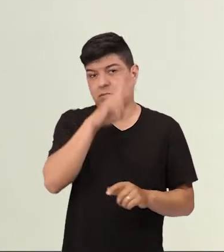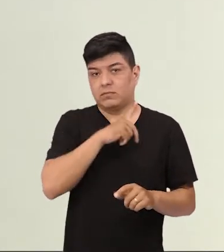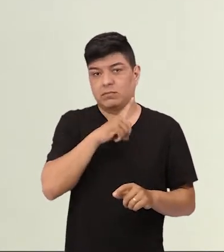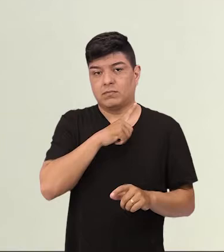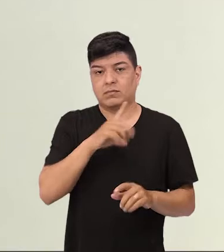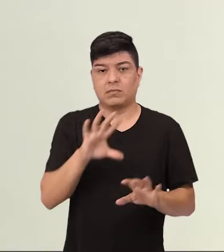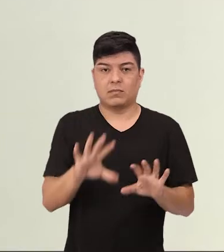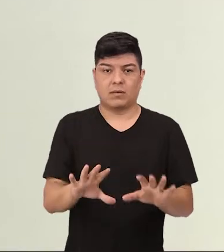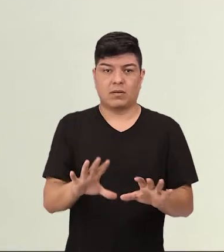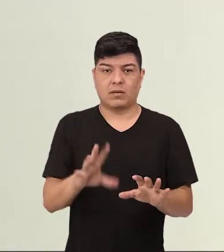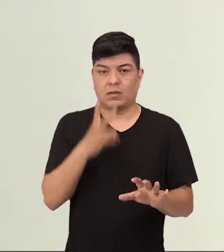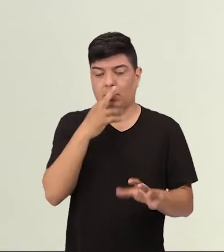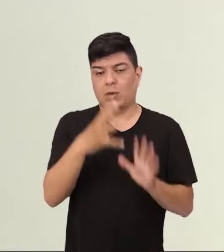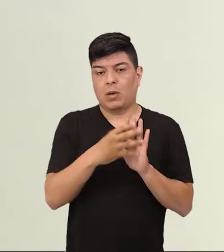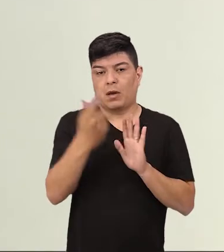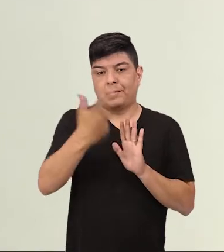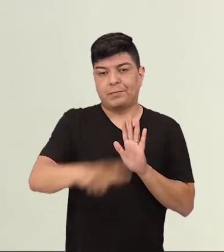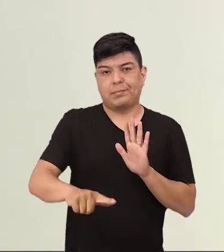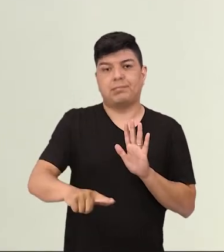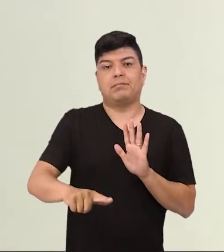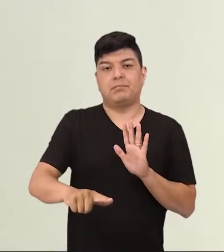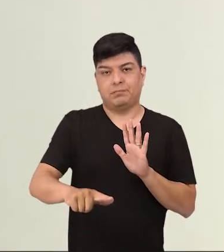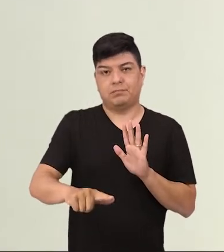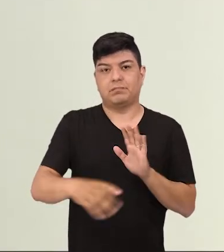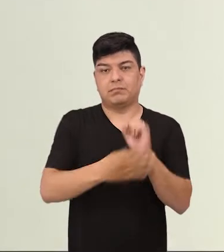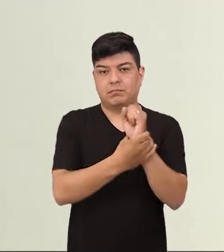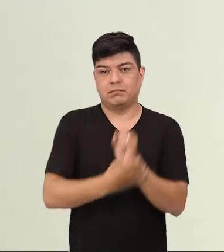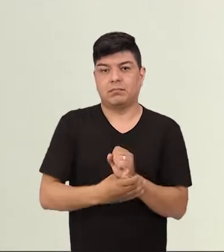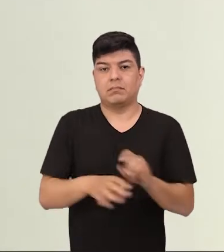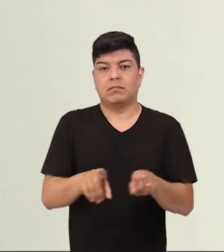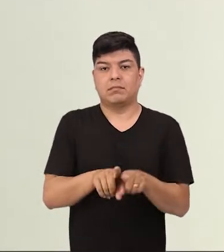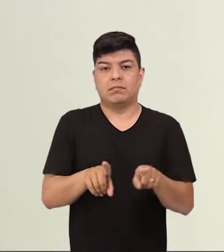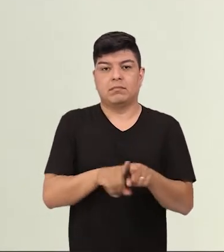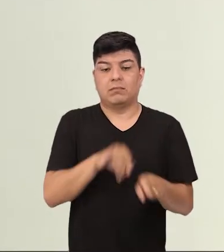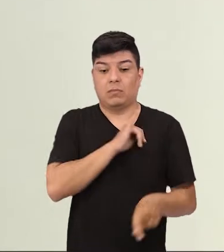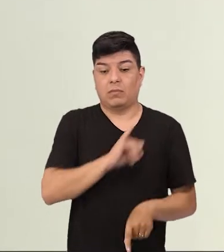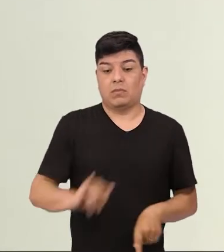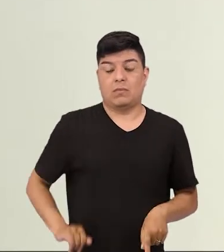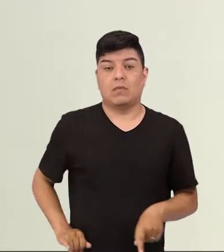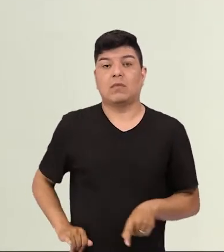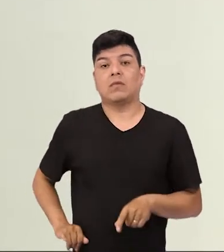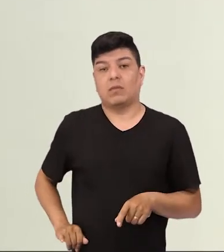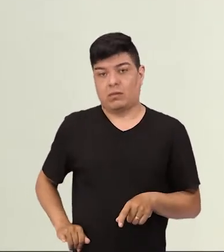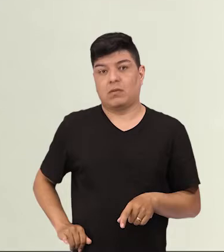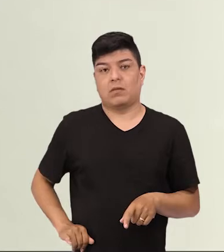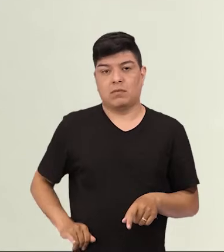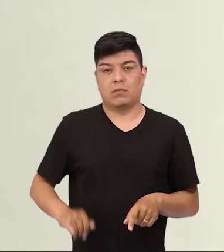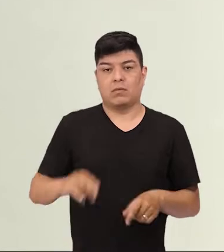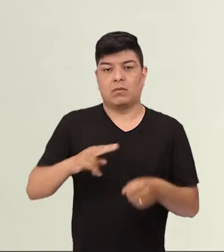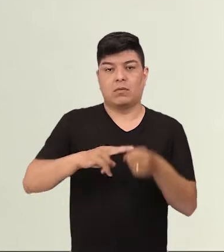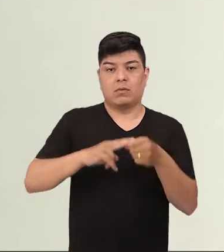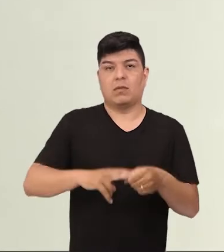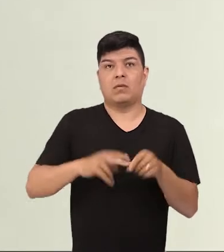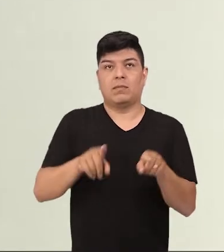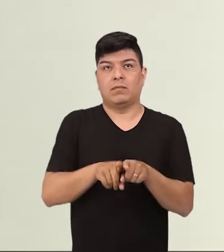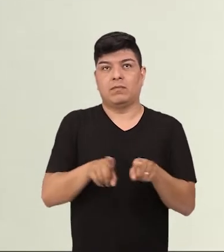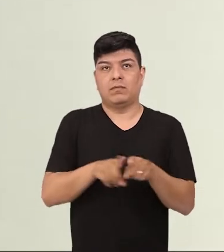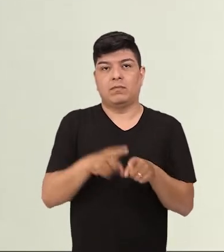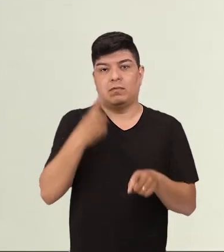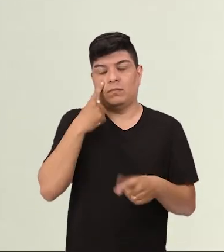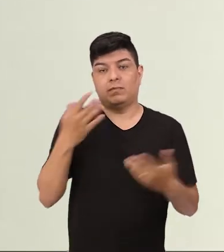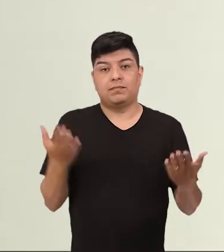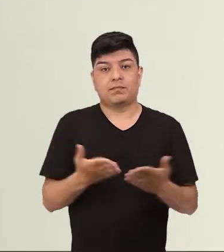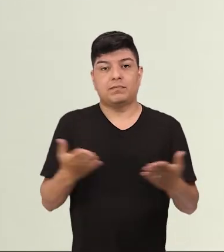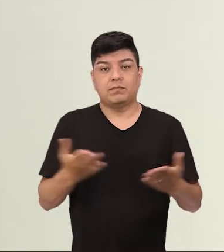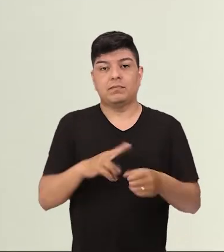ele acaba meio que se repetindo, né, no imperialismo, que os historiadores chamam de neocolonialismo, né? Então, mas agora a gente vai ver